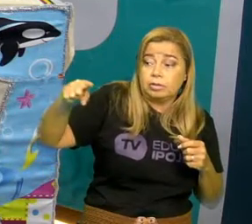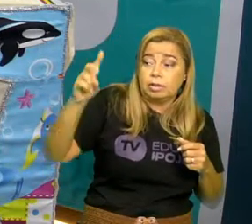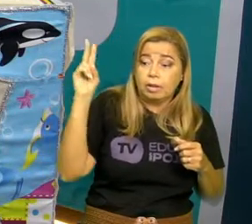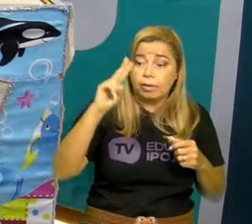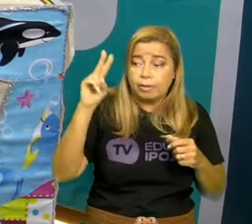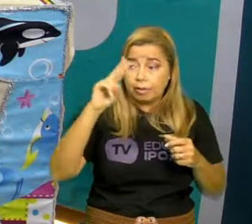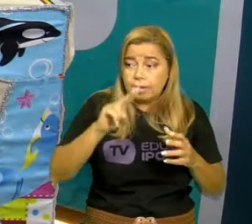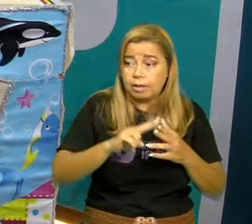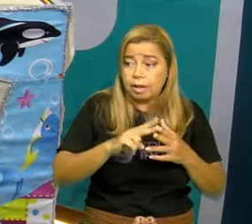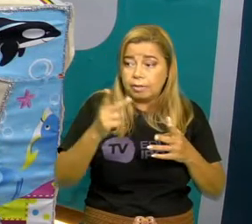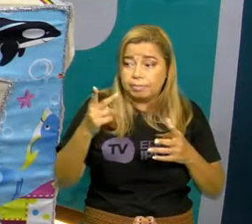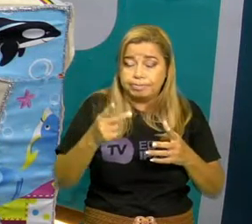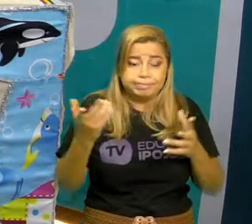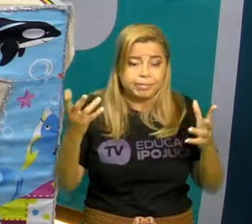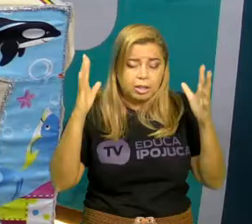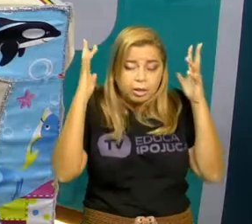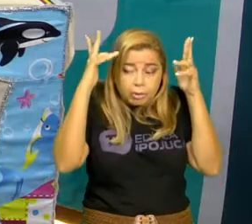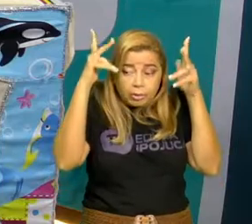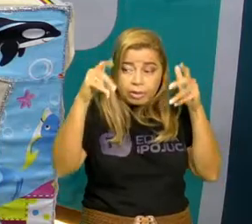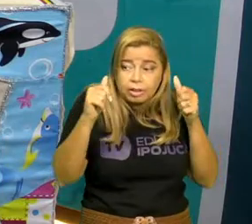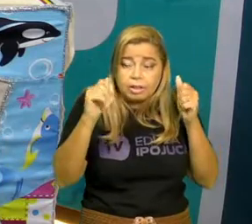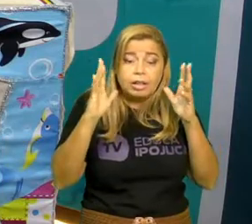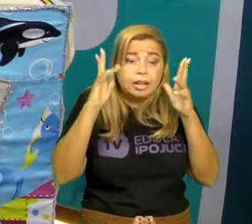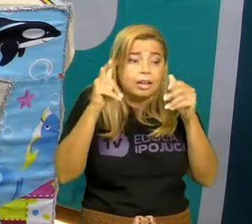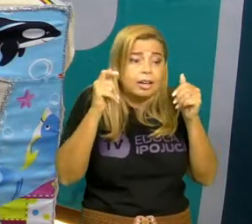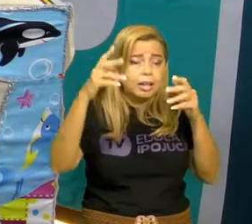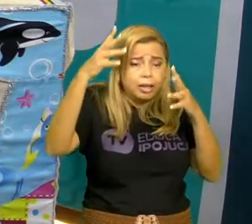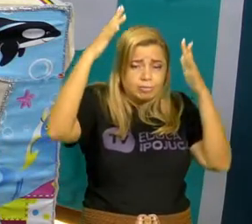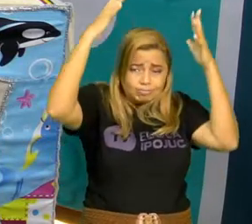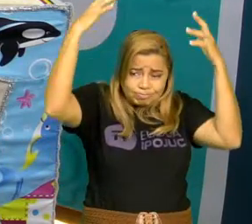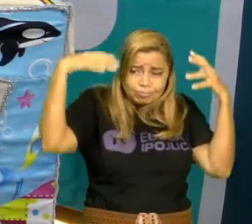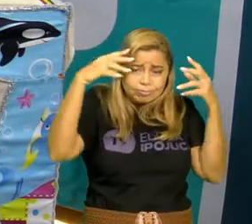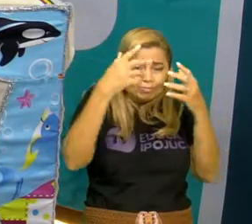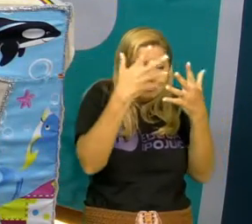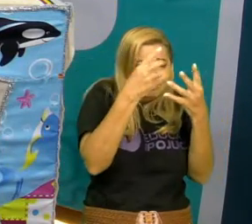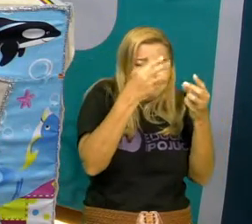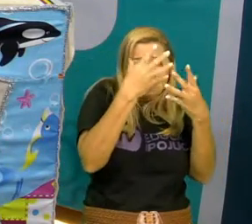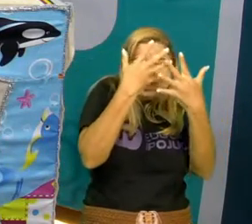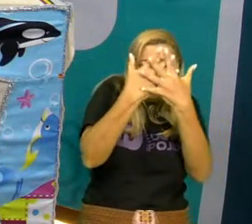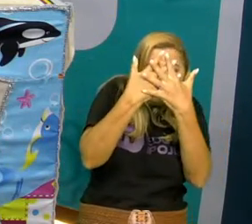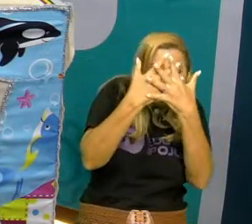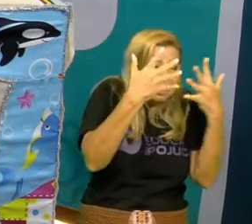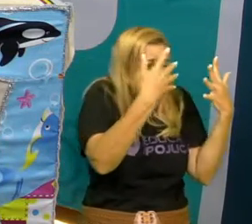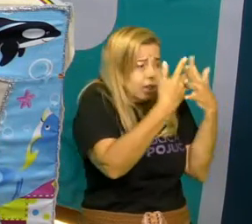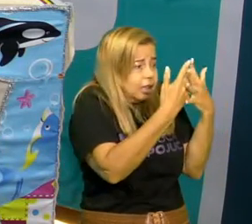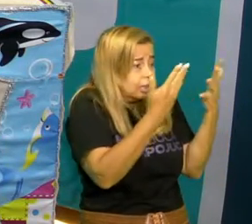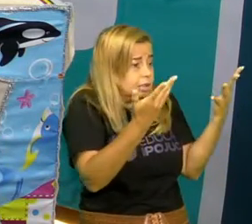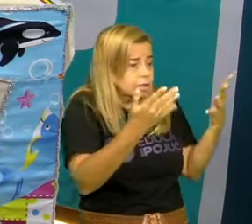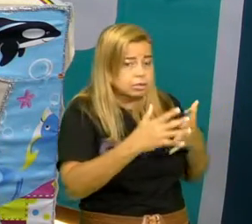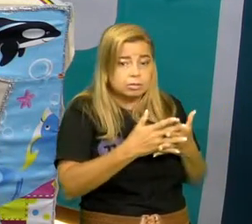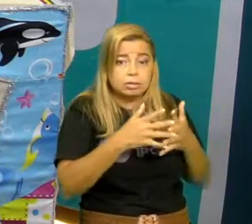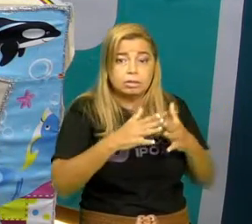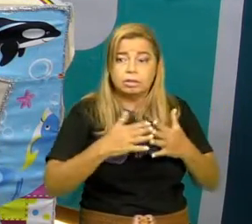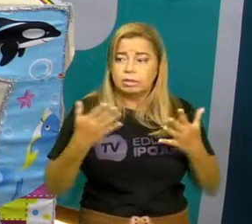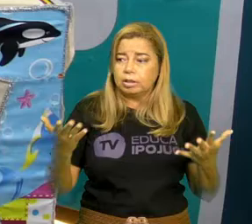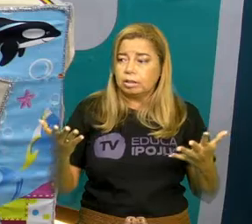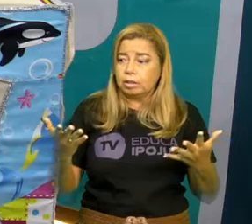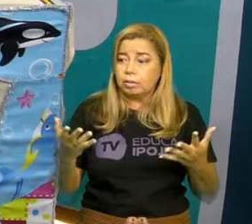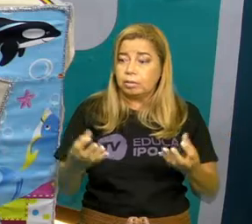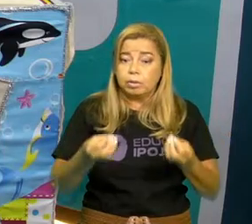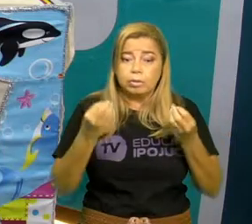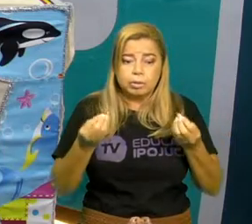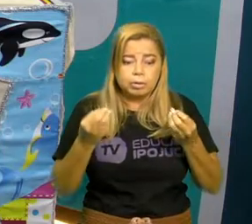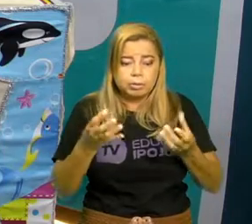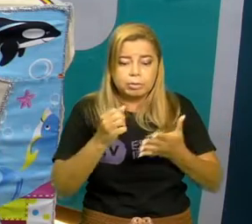Mas ninguém tinha a coragem de fazer... Nada. Nada. Todo mundo com medo. Com medo do leão. O